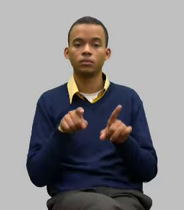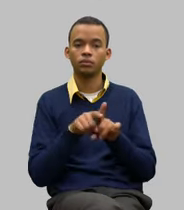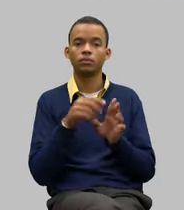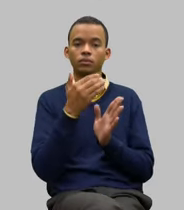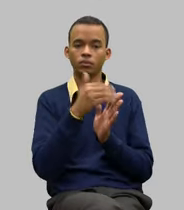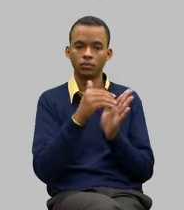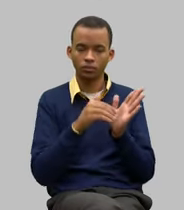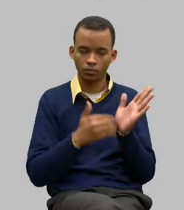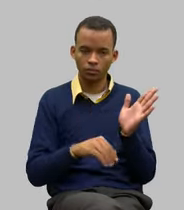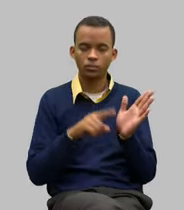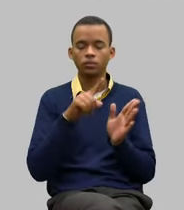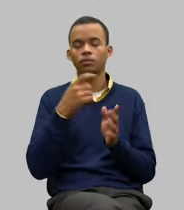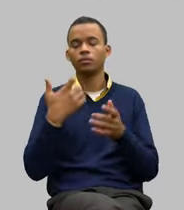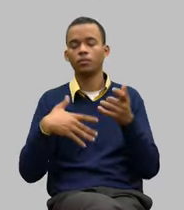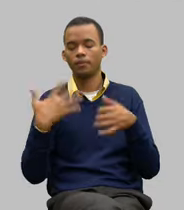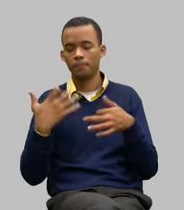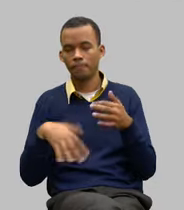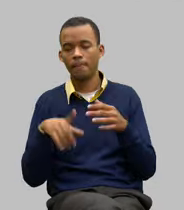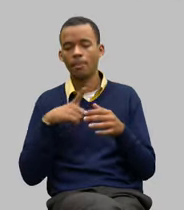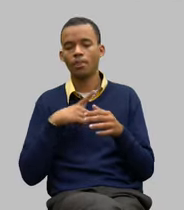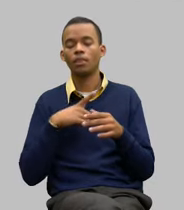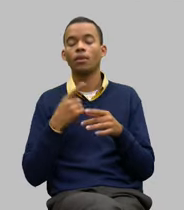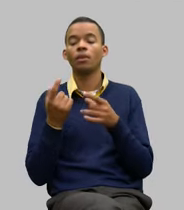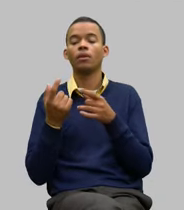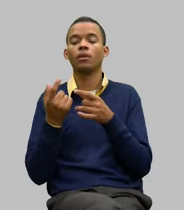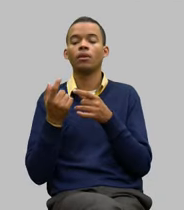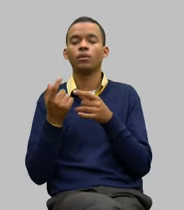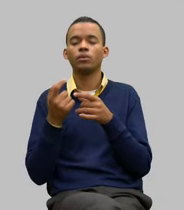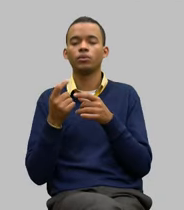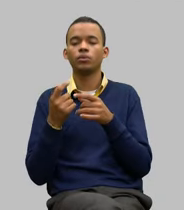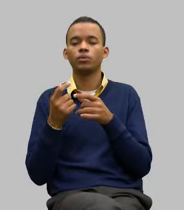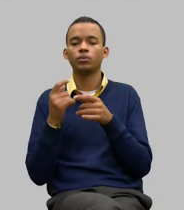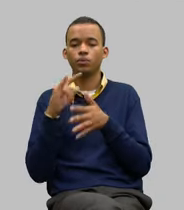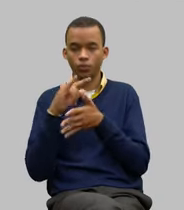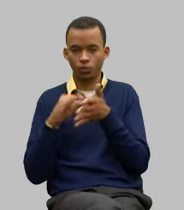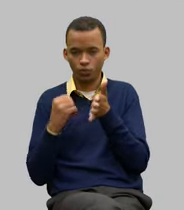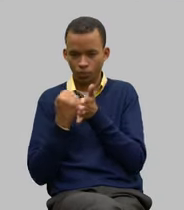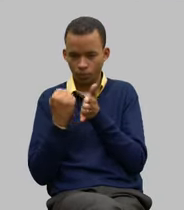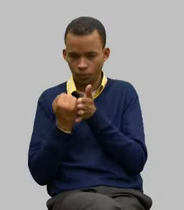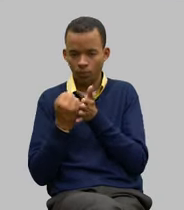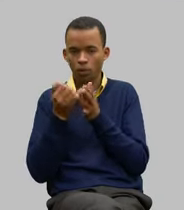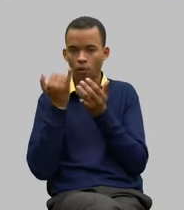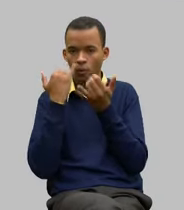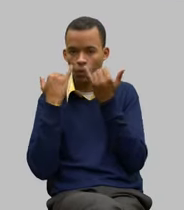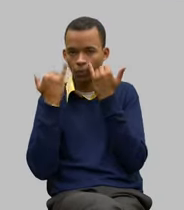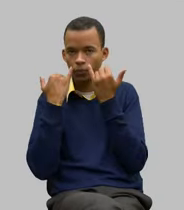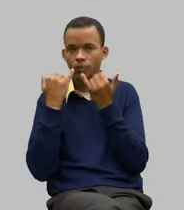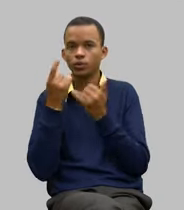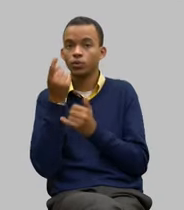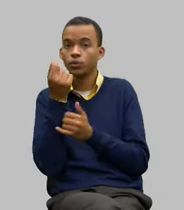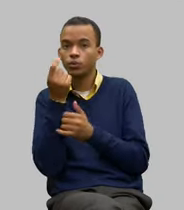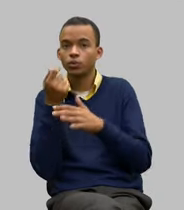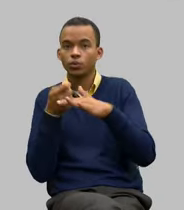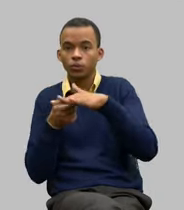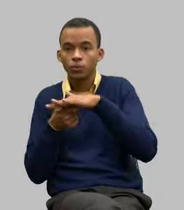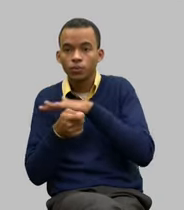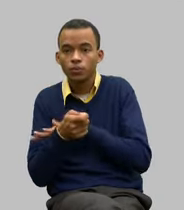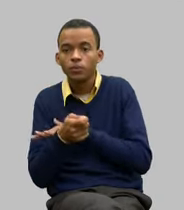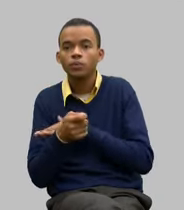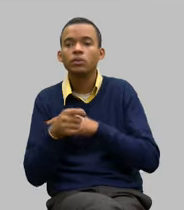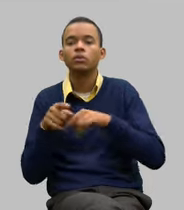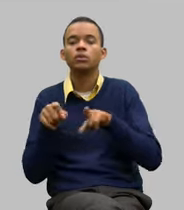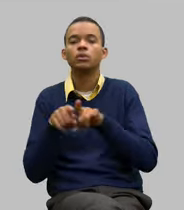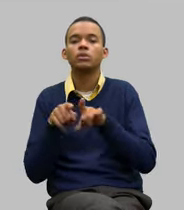custeio sim isso é muito importante secretário a gente vem acompanhando eh porque eu sou aqui agradeceu